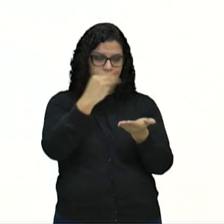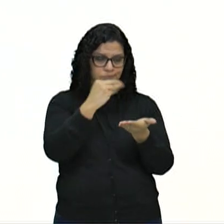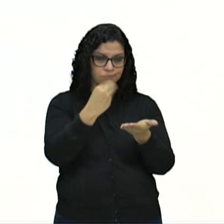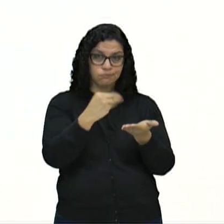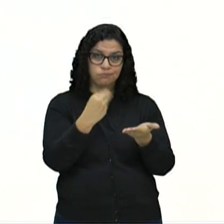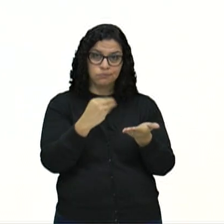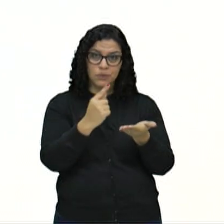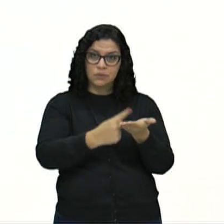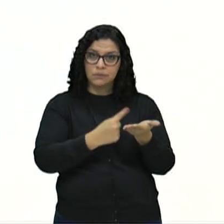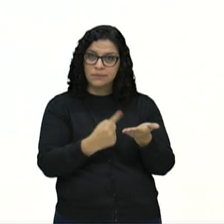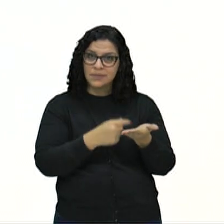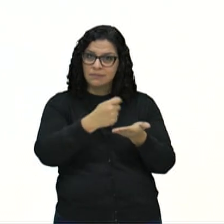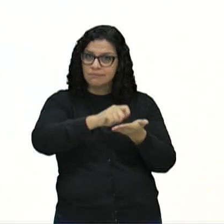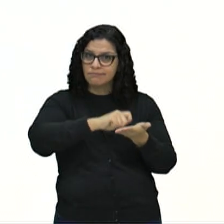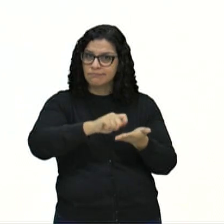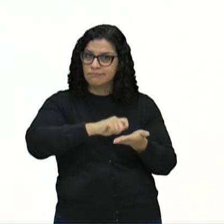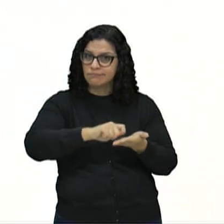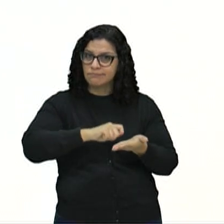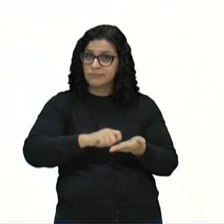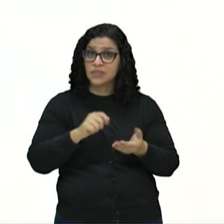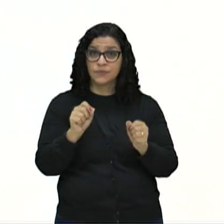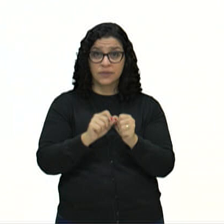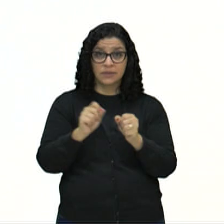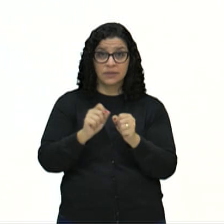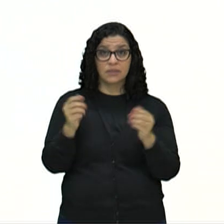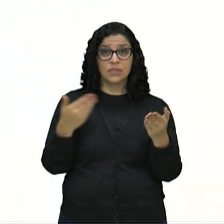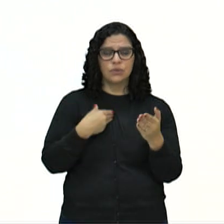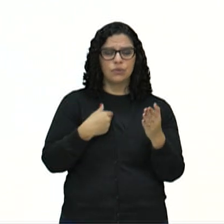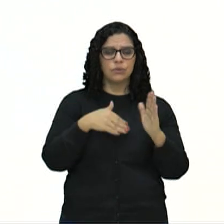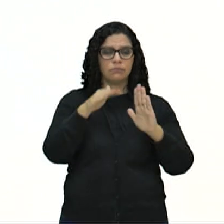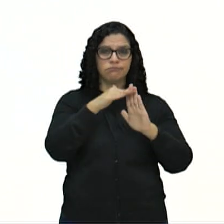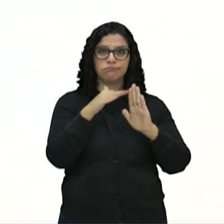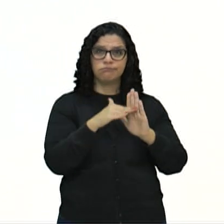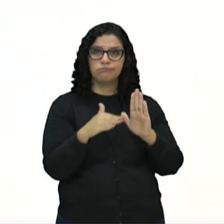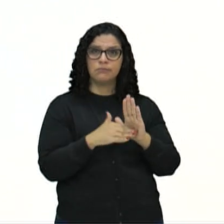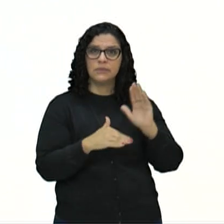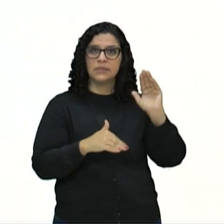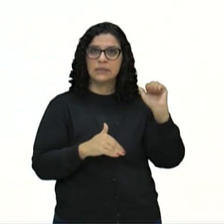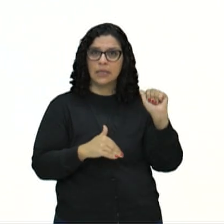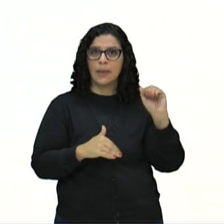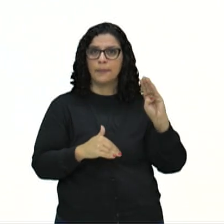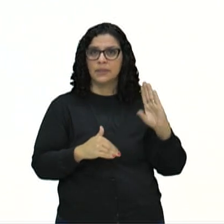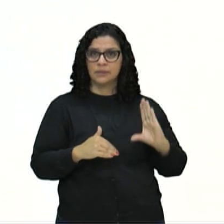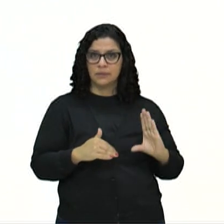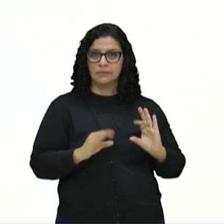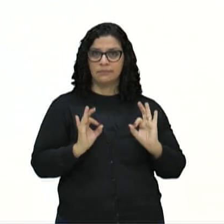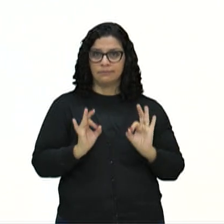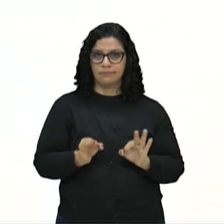fazer essa anotação no seu caderno, fazendo essa classificação da oração.